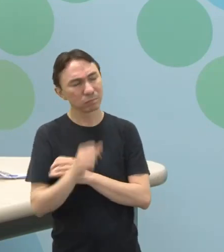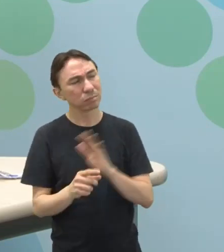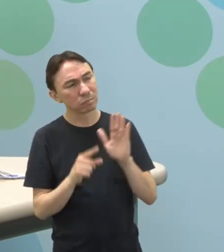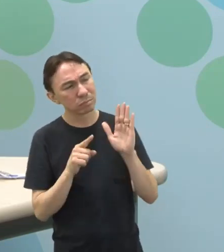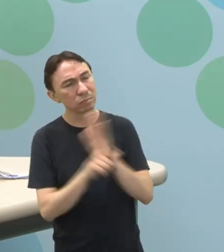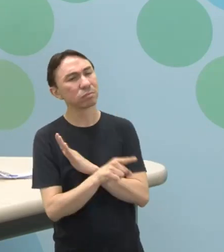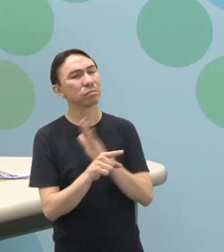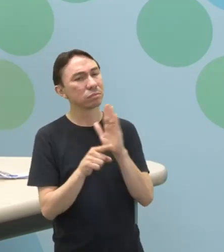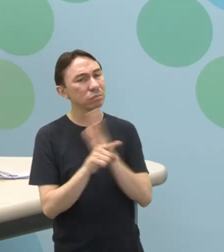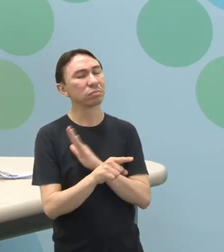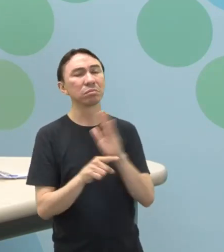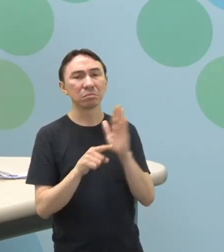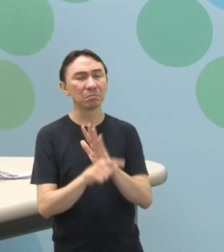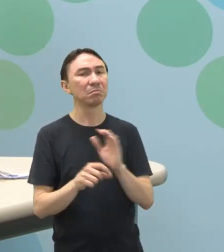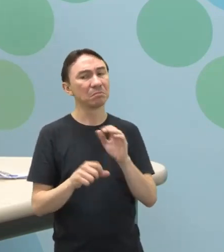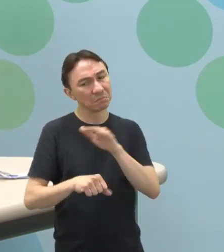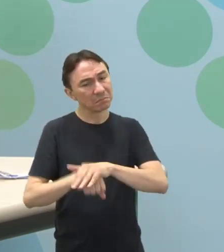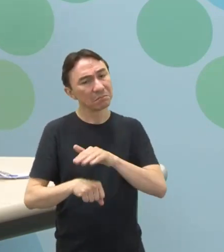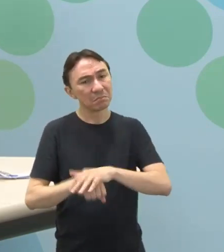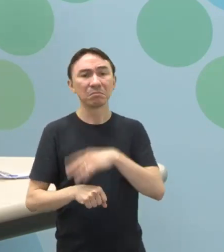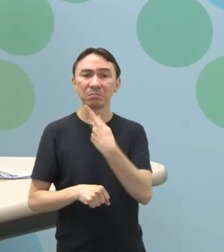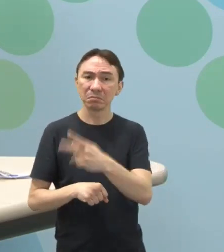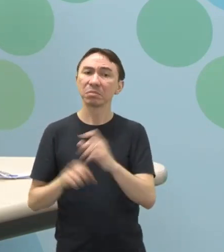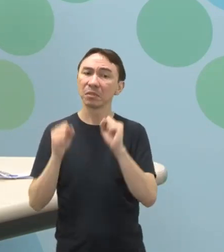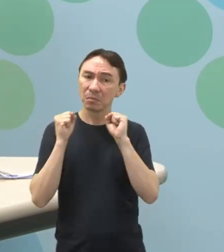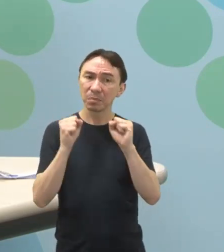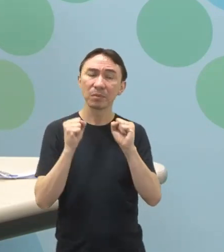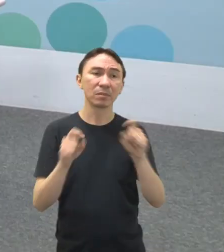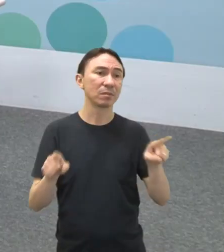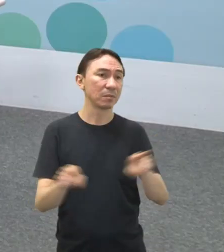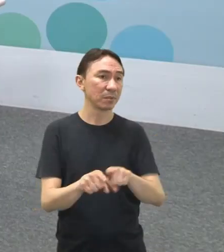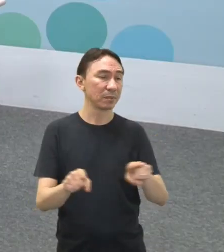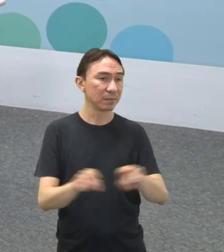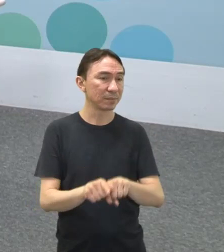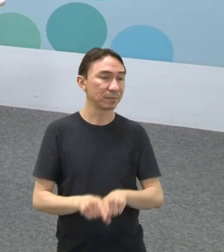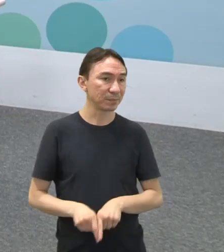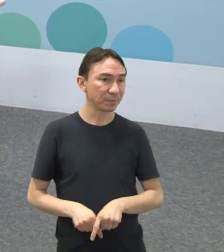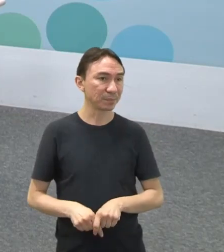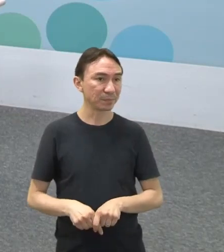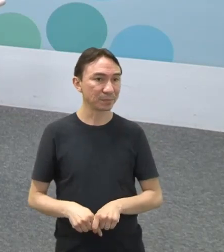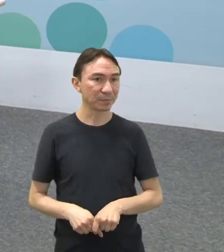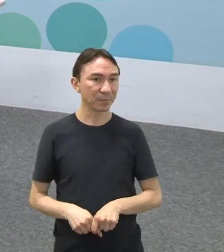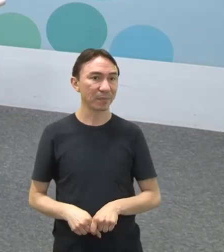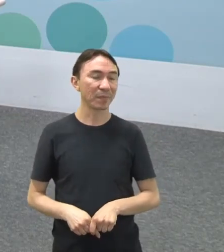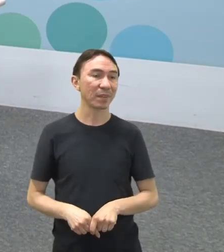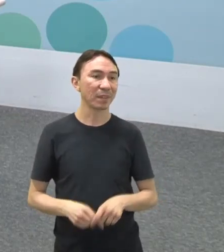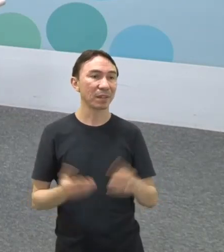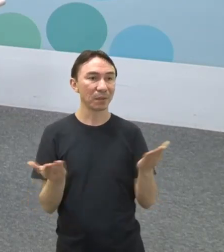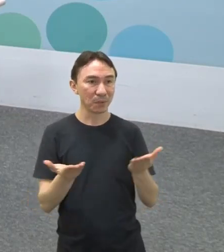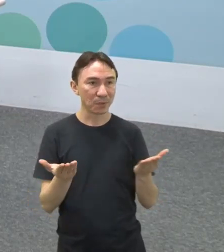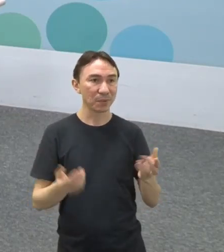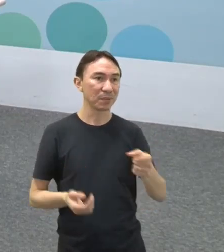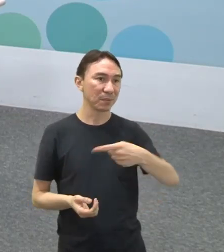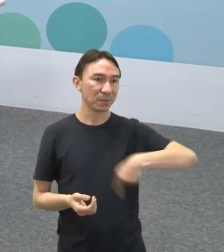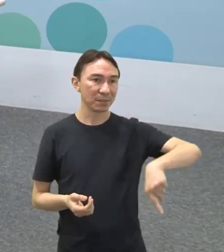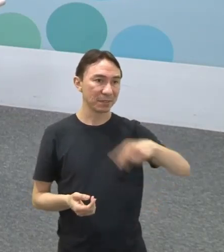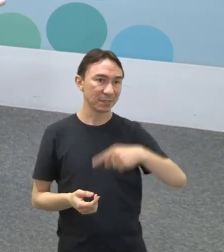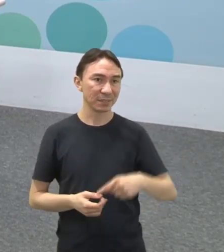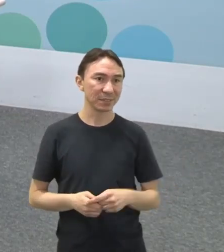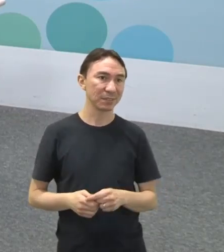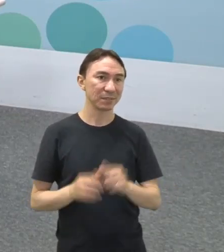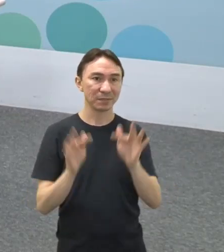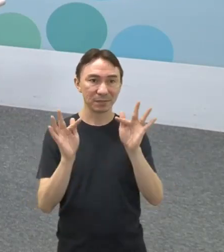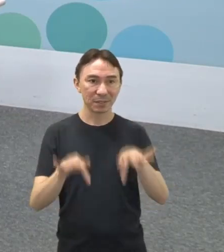agrupamentos muito bem é isso aí bom agora a gente já cachorro encaminhando para o final da nossa formação